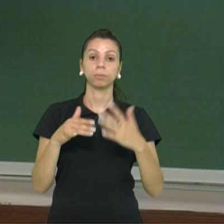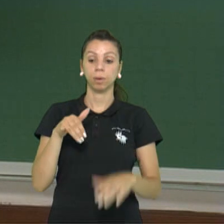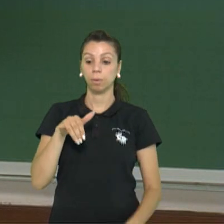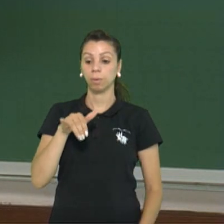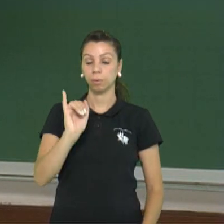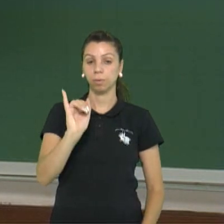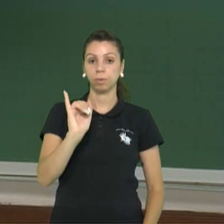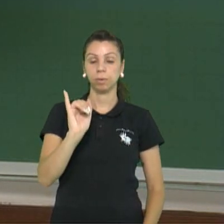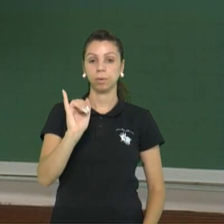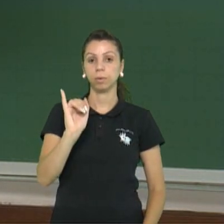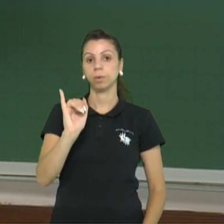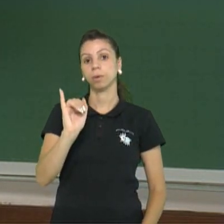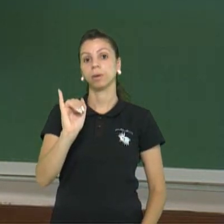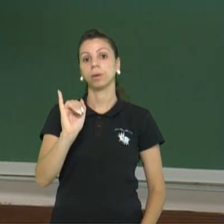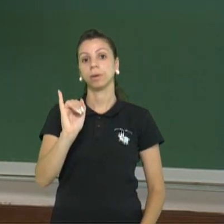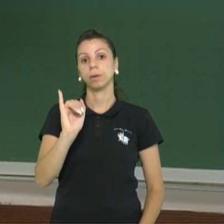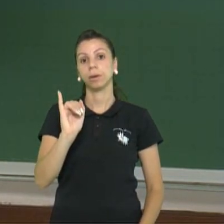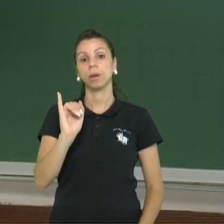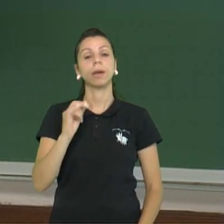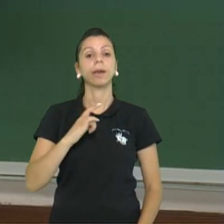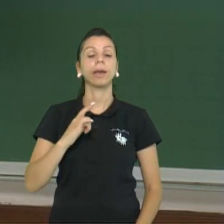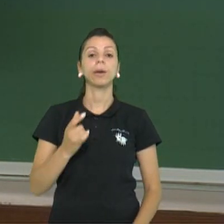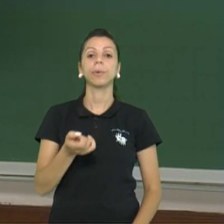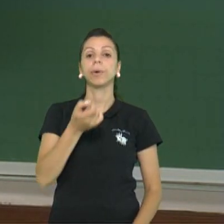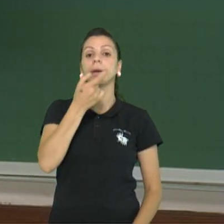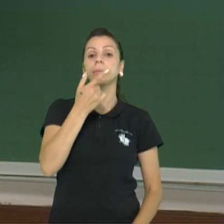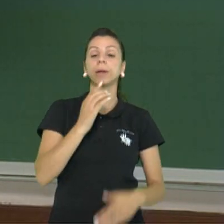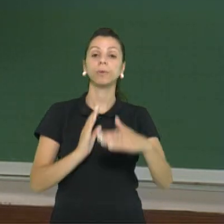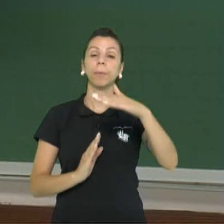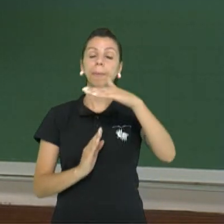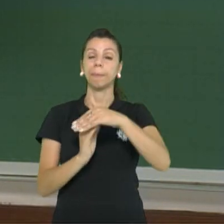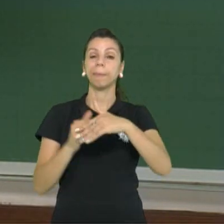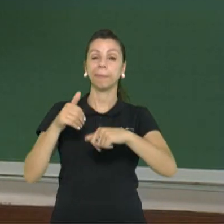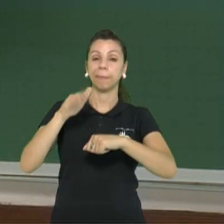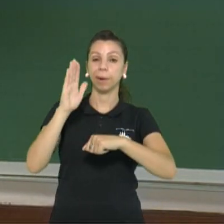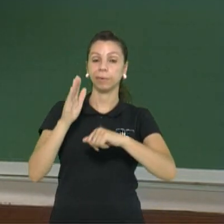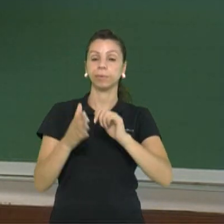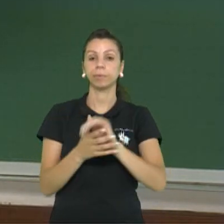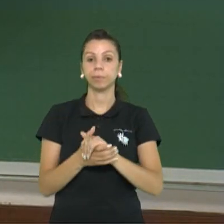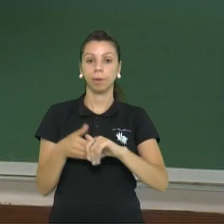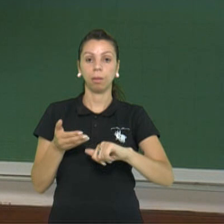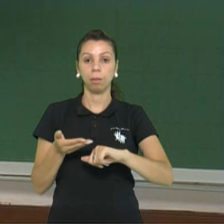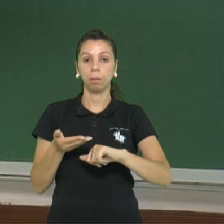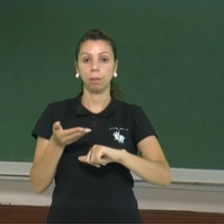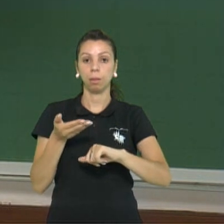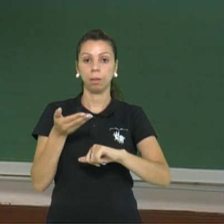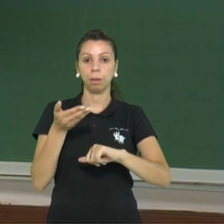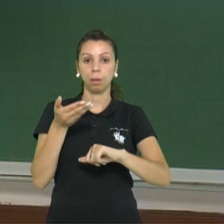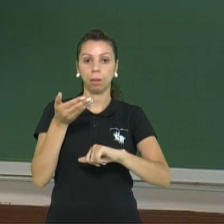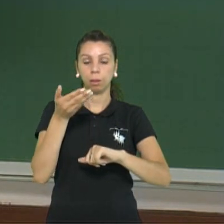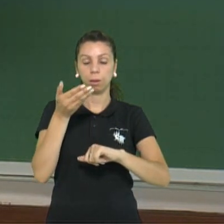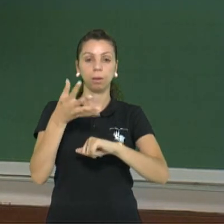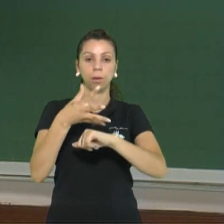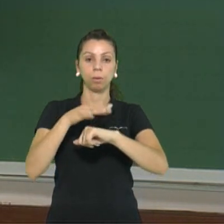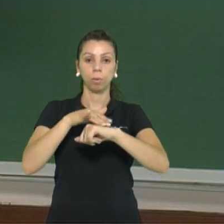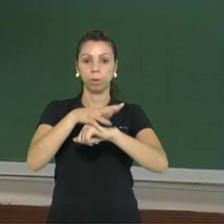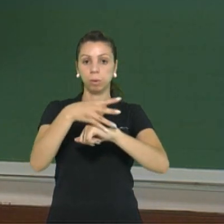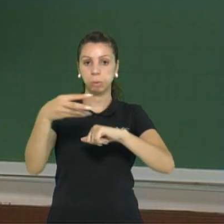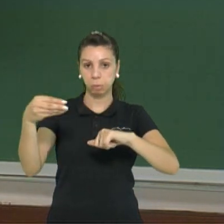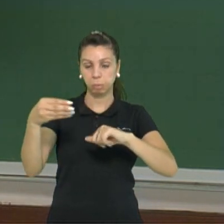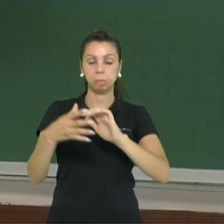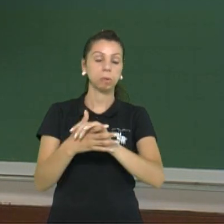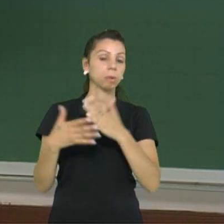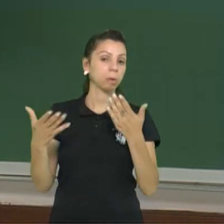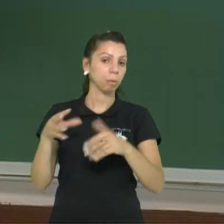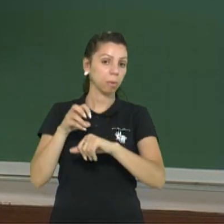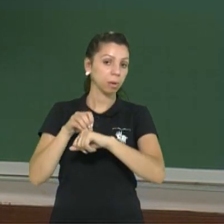a tua concentração máxima e x é o tempo para que essa concentração máxima aconteça. Então, a